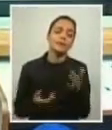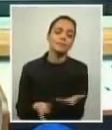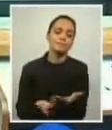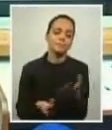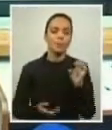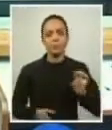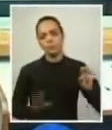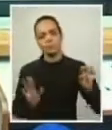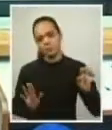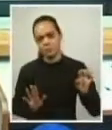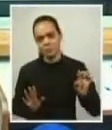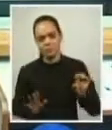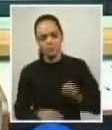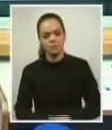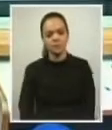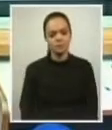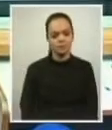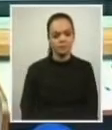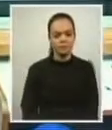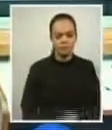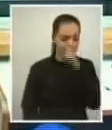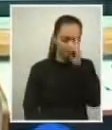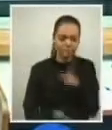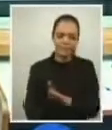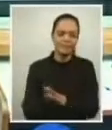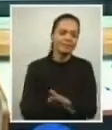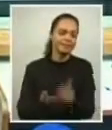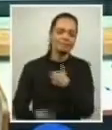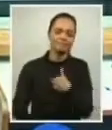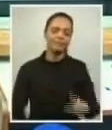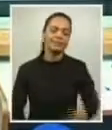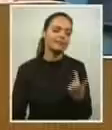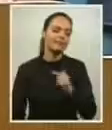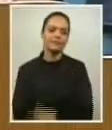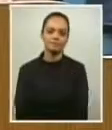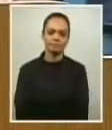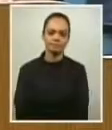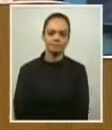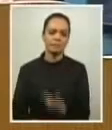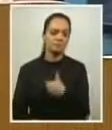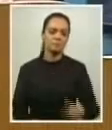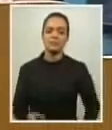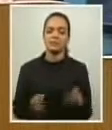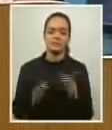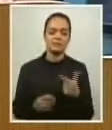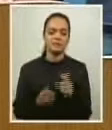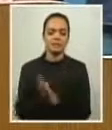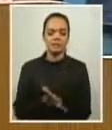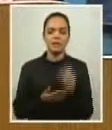e o estado É mas não governa e não governa